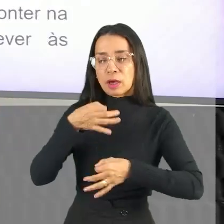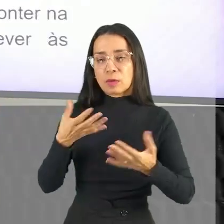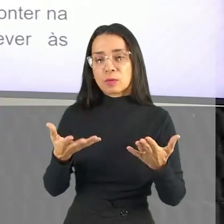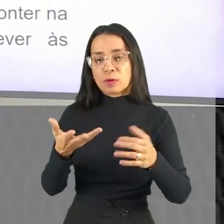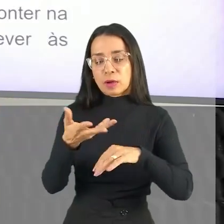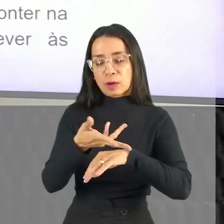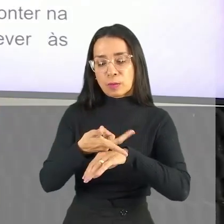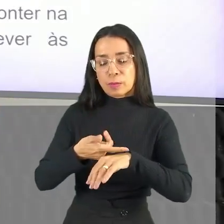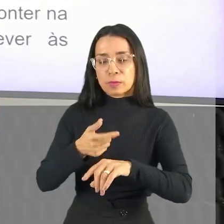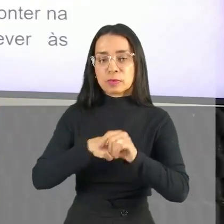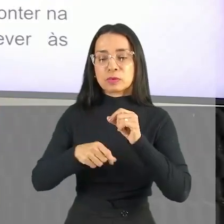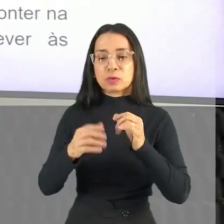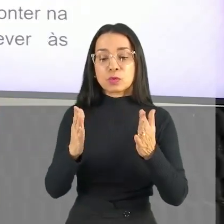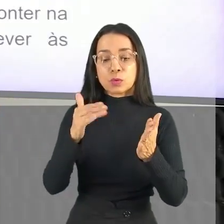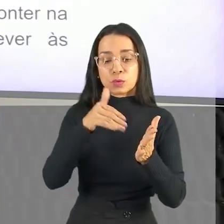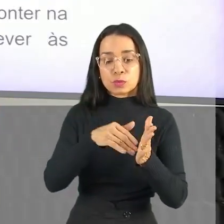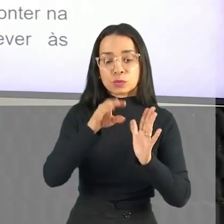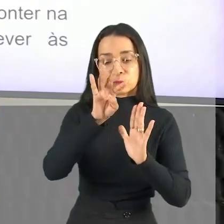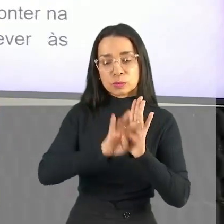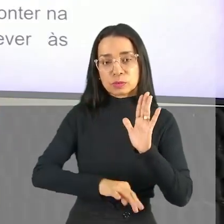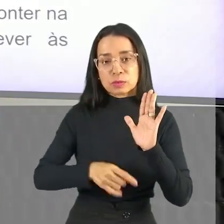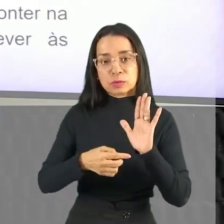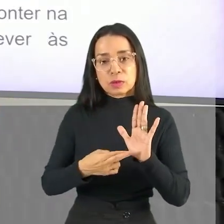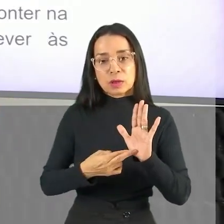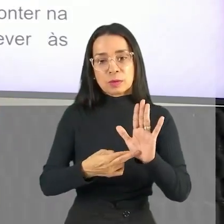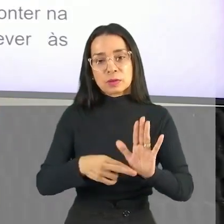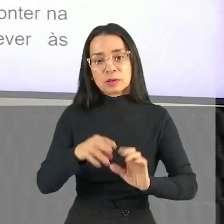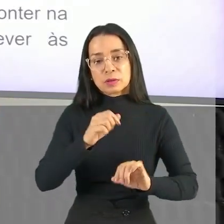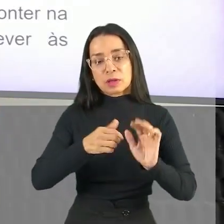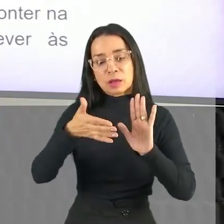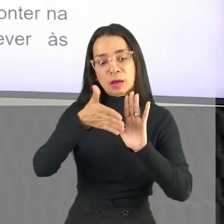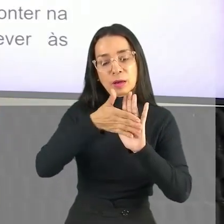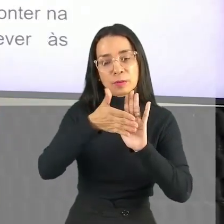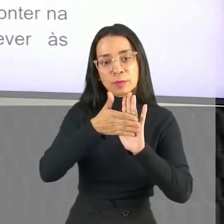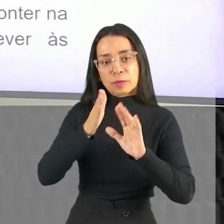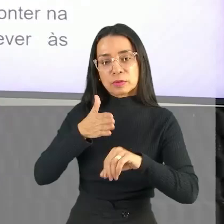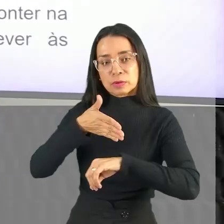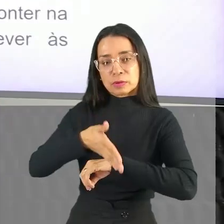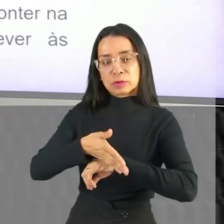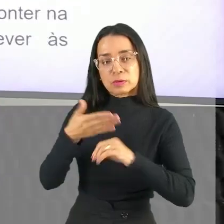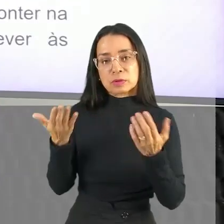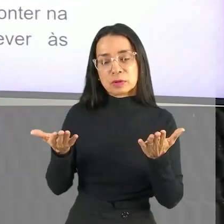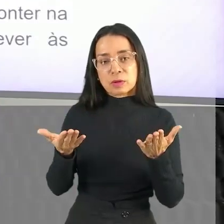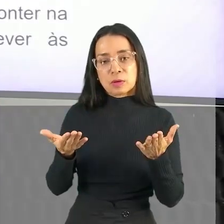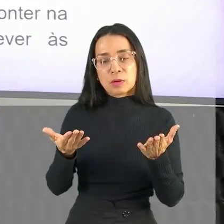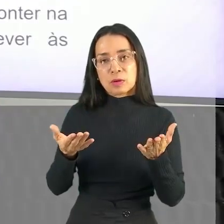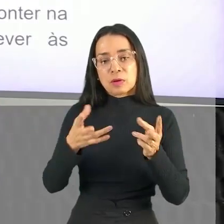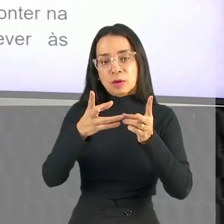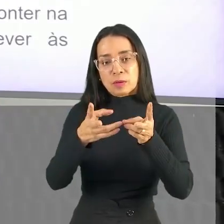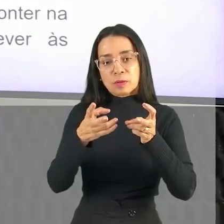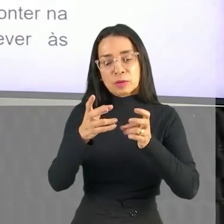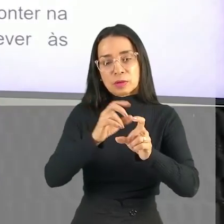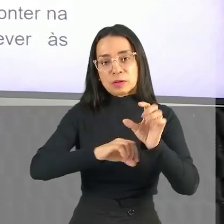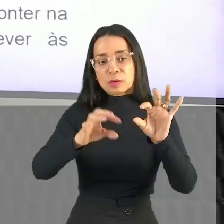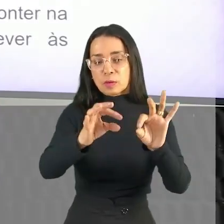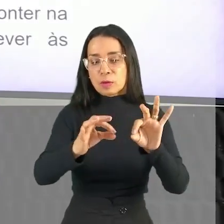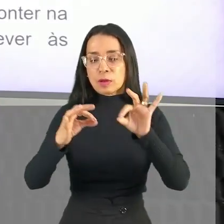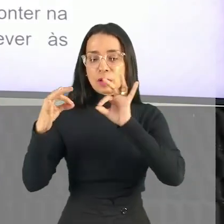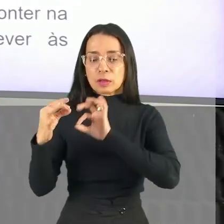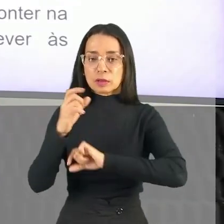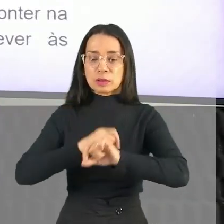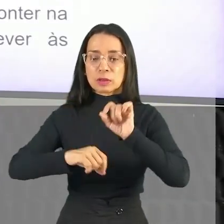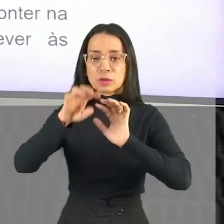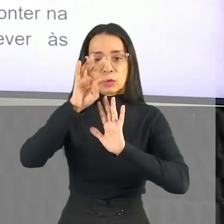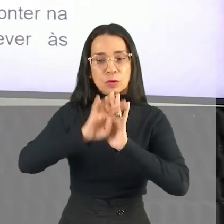textos representassem ali a sua proposta de intervenção. Então, fique atento. Esses textos motivadores não devem